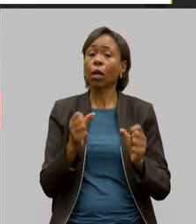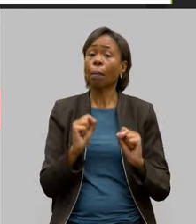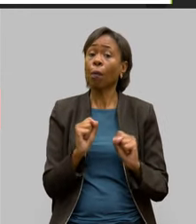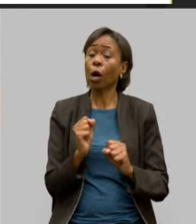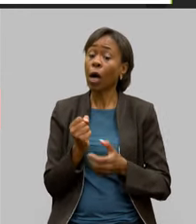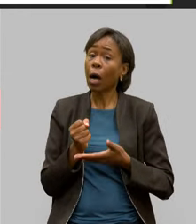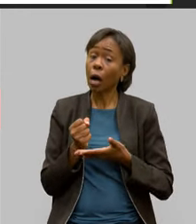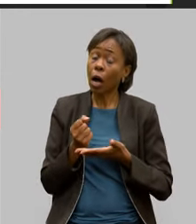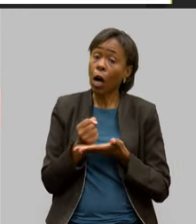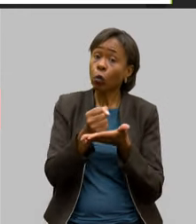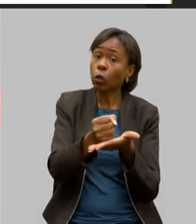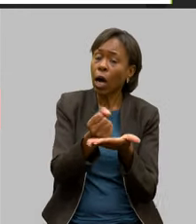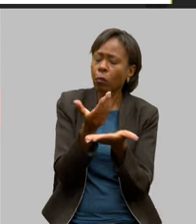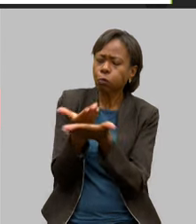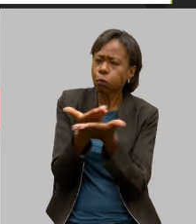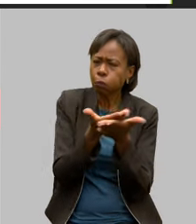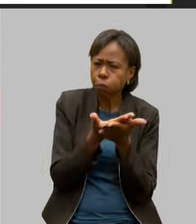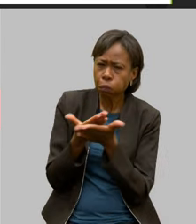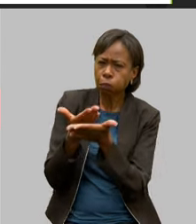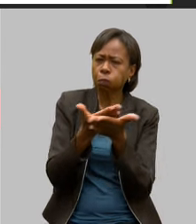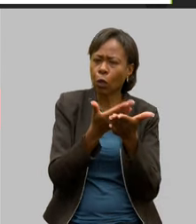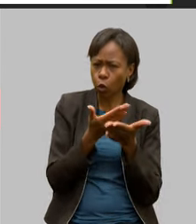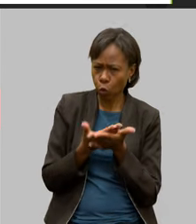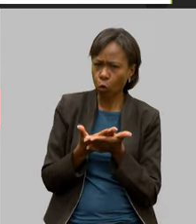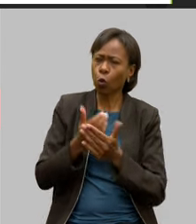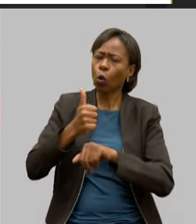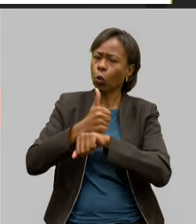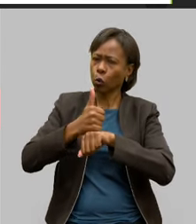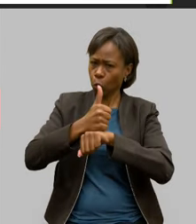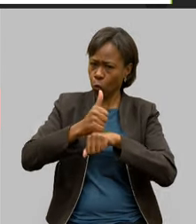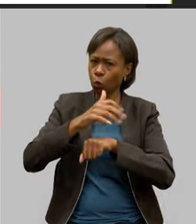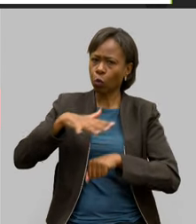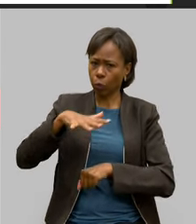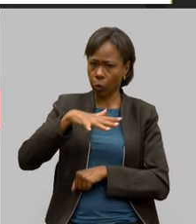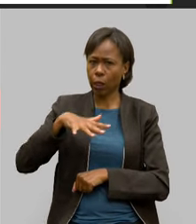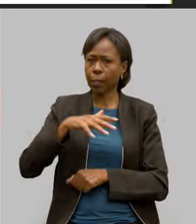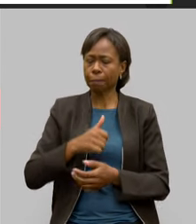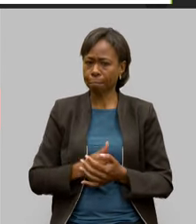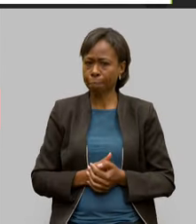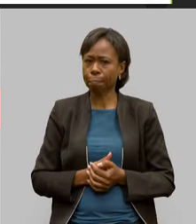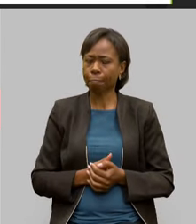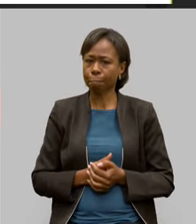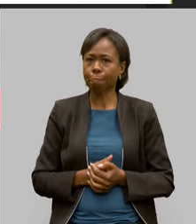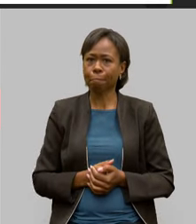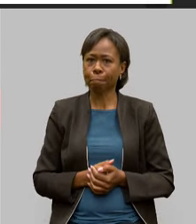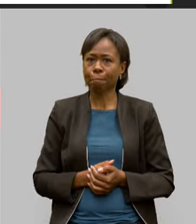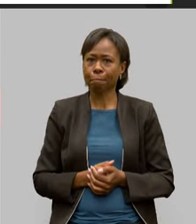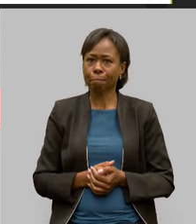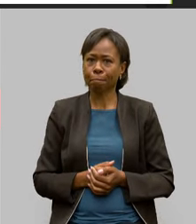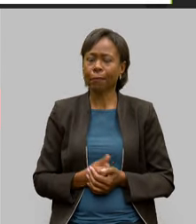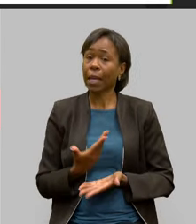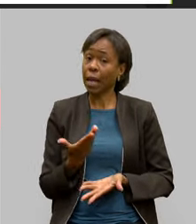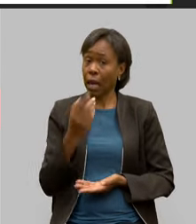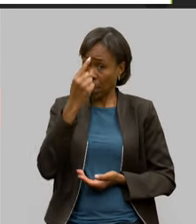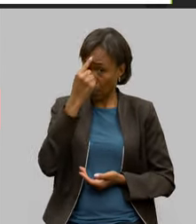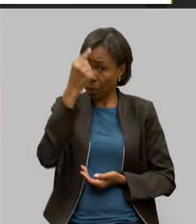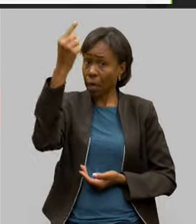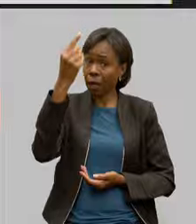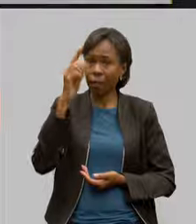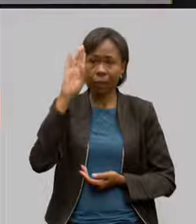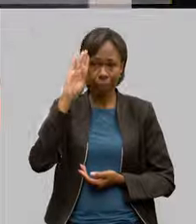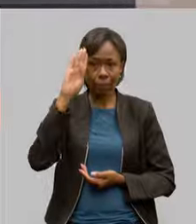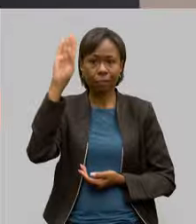estudo para os demais profissionais da área essa então é a nossa ideia principal